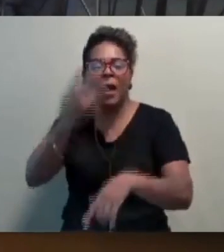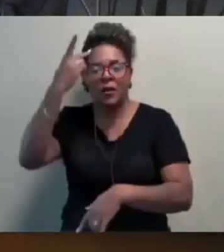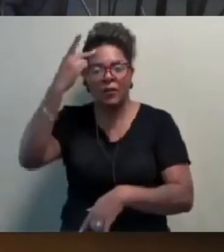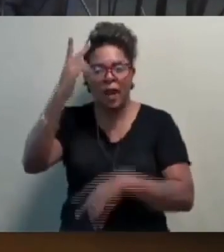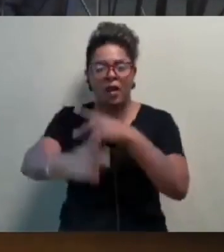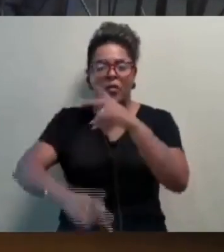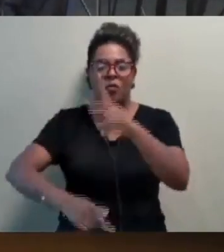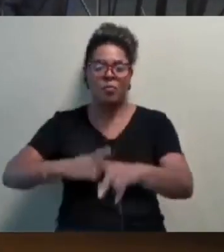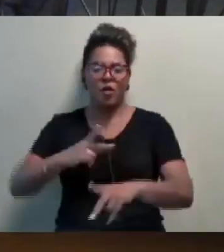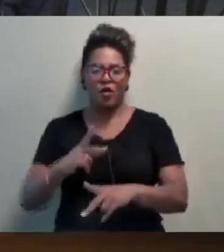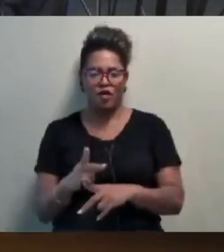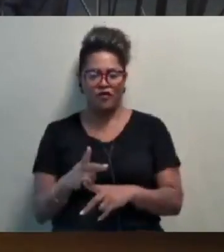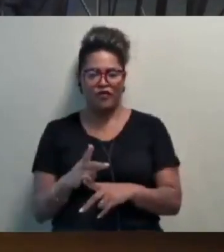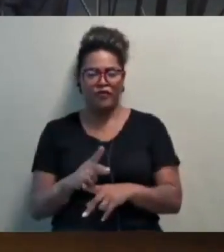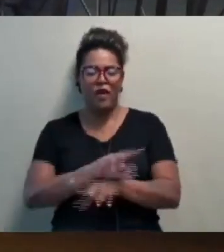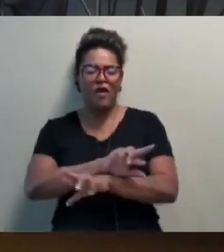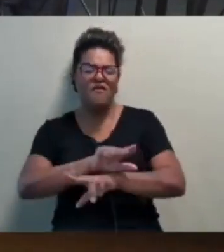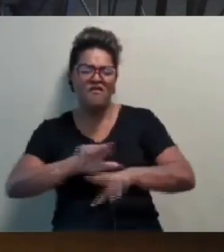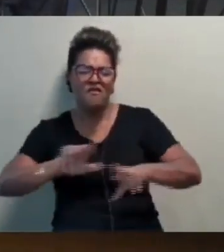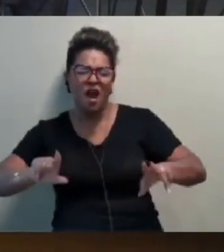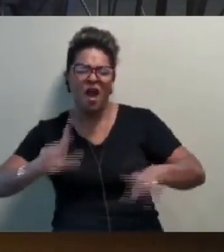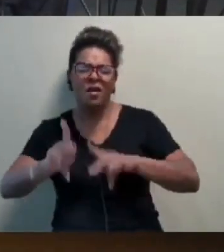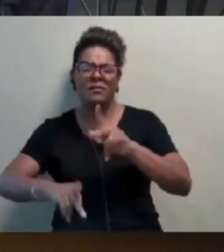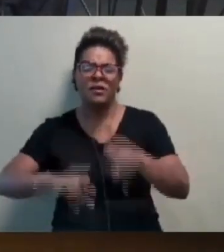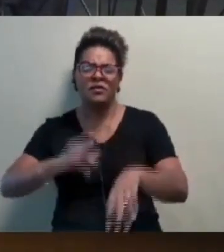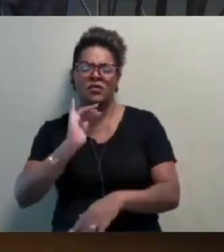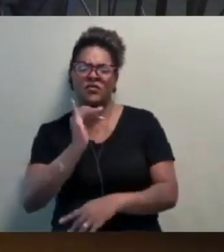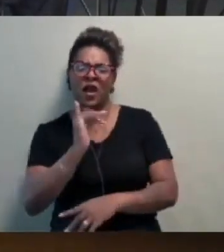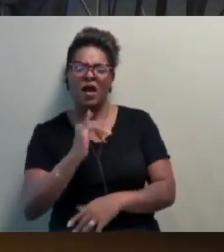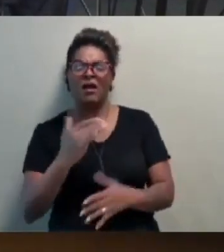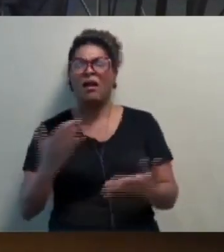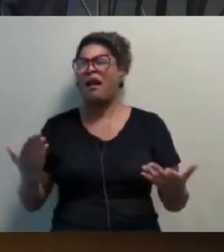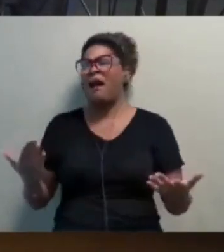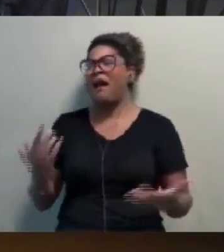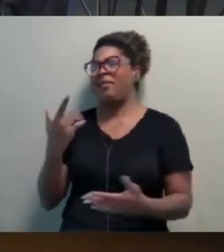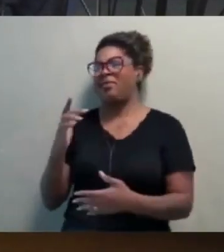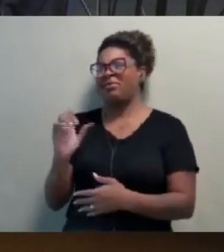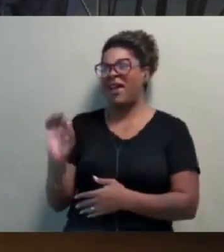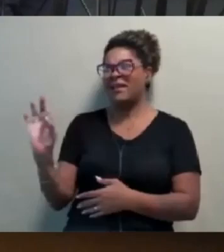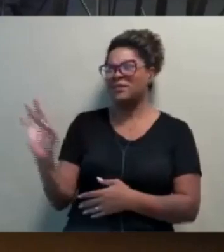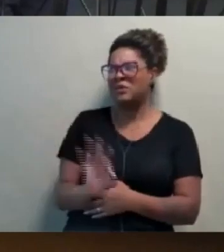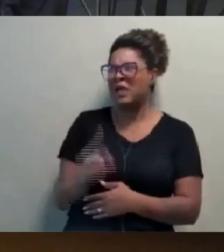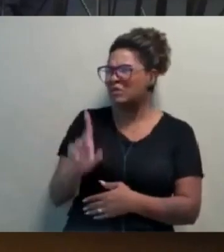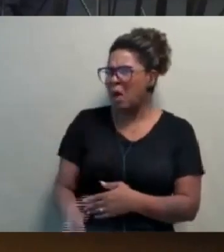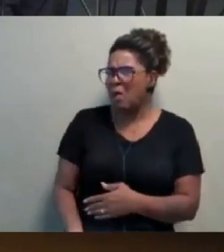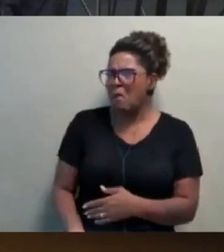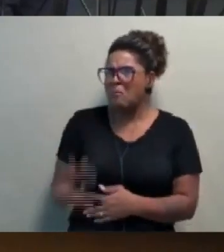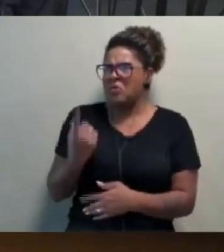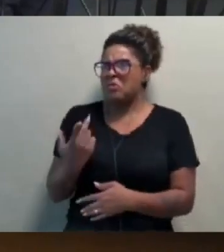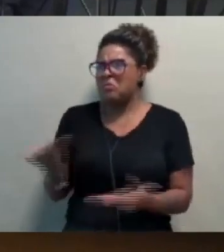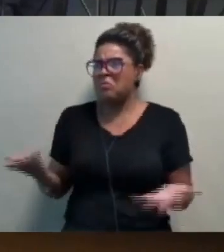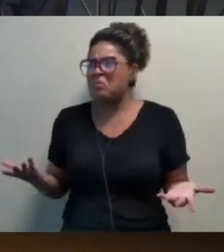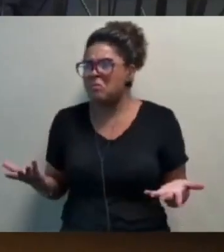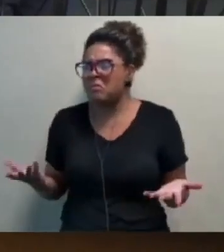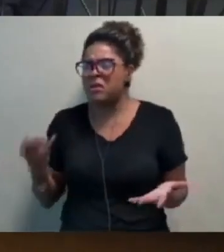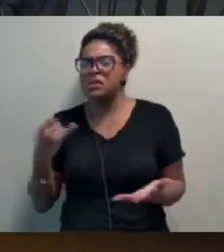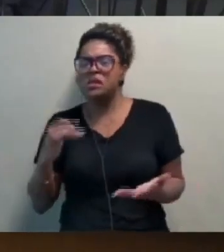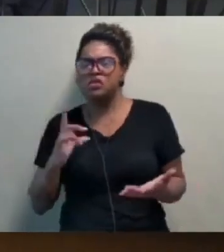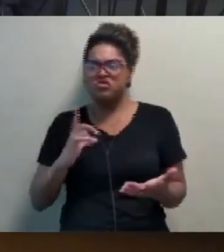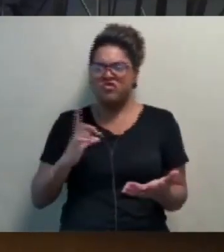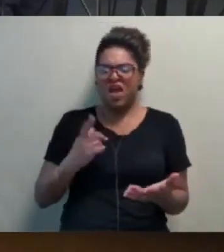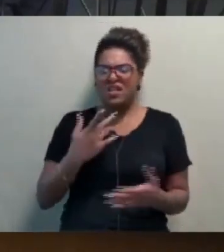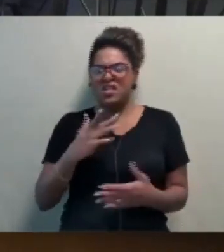Muitos disseram, o valor de 10% é um valor absurdo. Se tivesse os 10%, eles não estavam